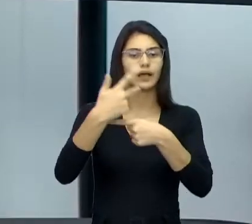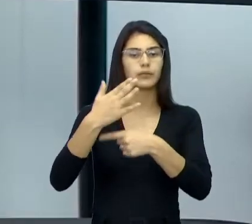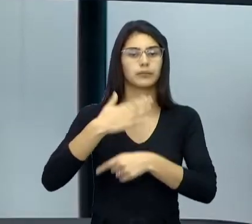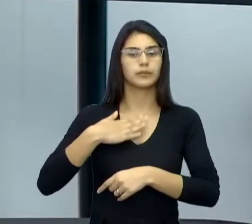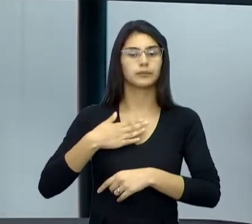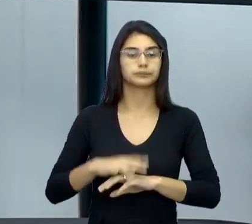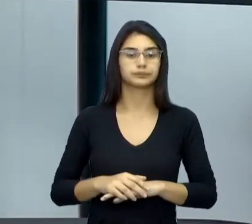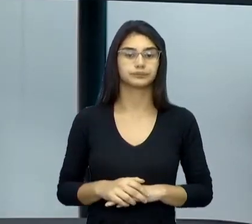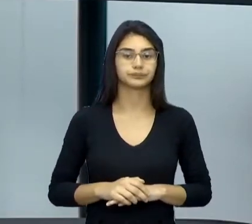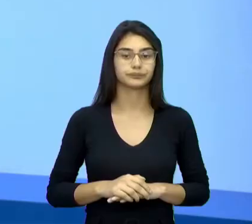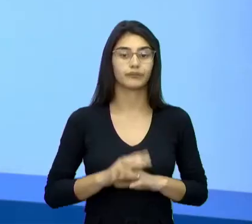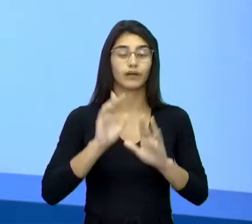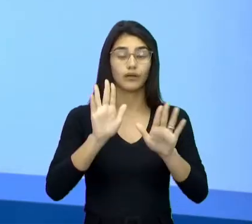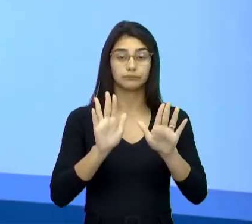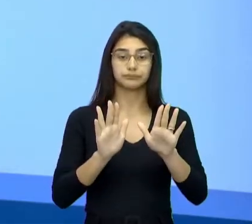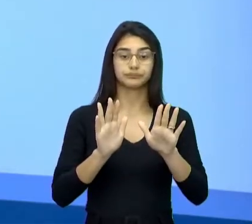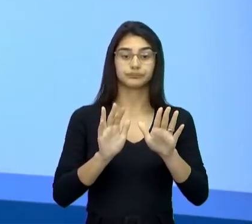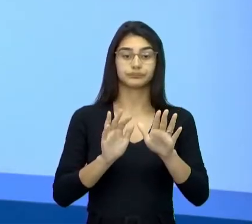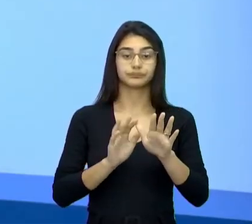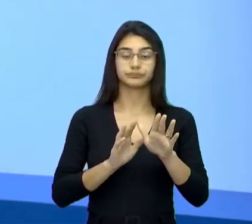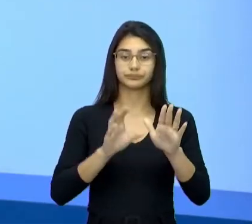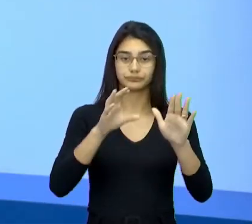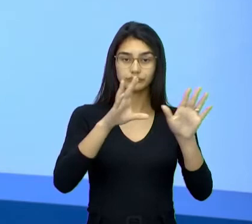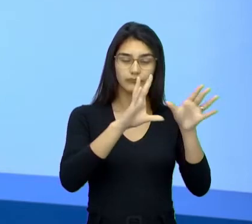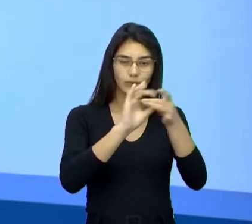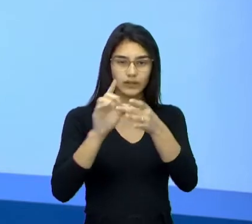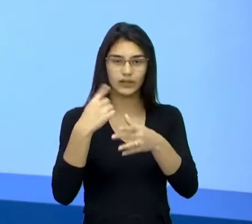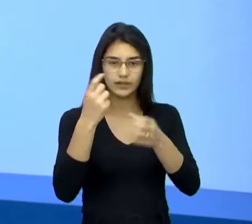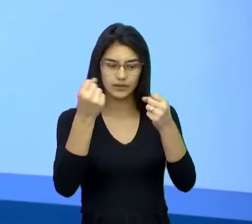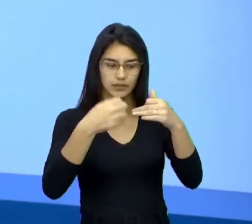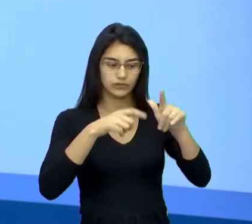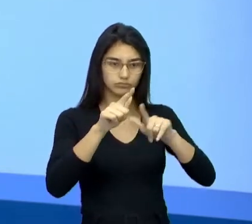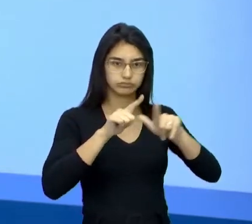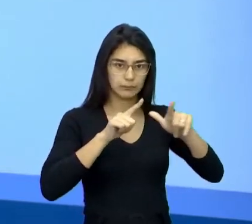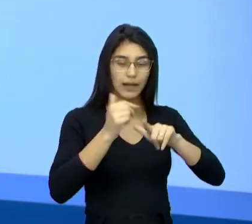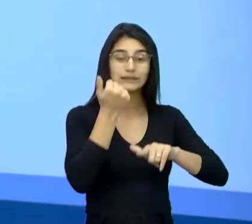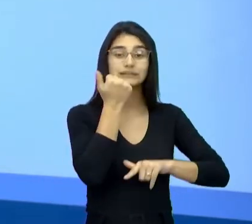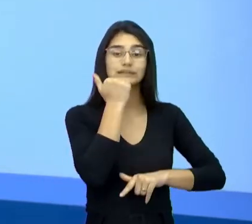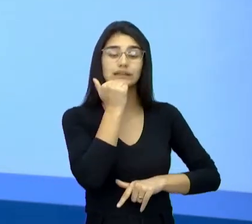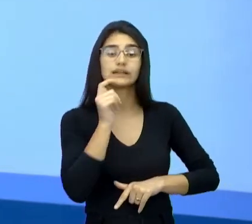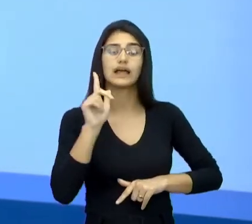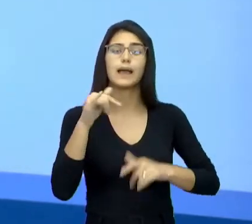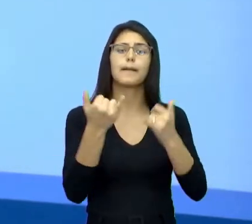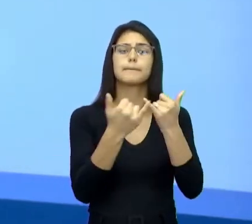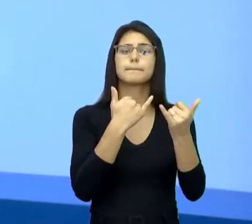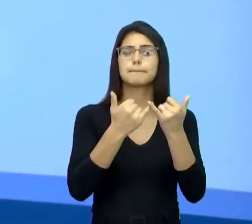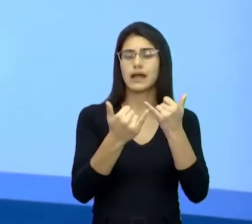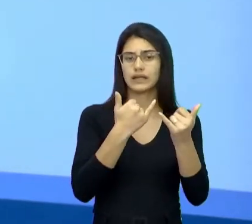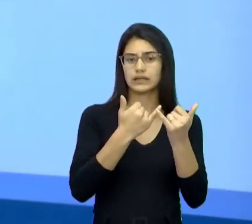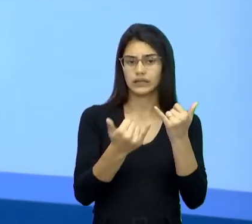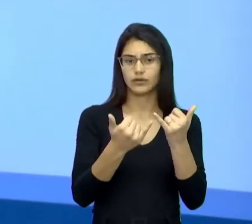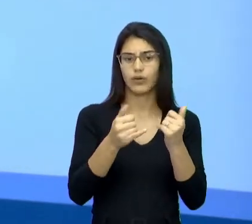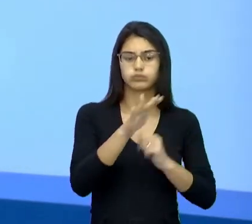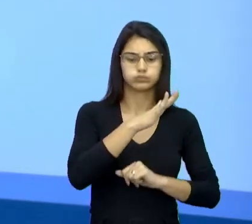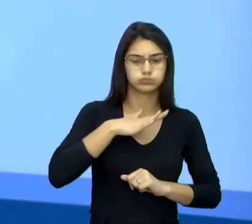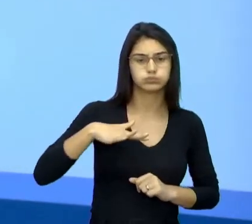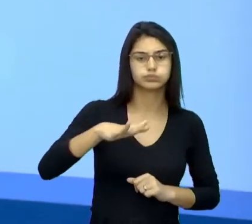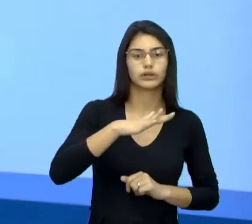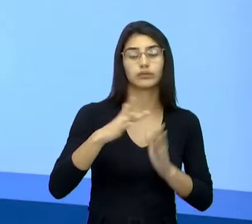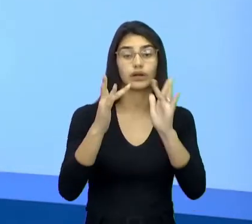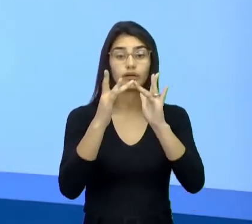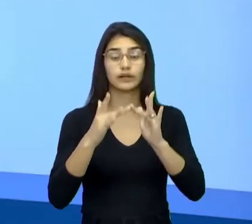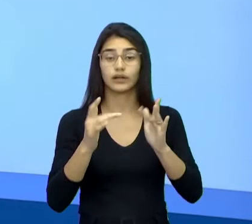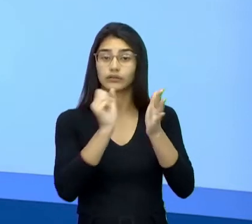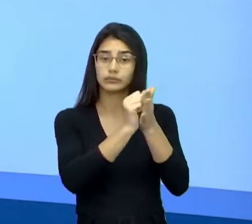mim. Olha só, o trabalho, no contexto que a gente está falando aqui de ciências, ele é até um pouco parecido no âmbito geral, ele está ligado a